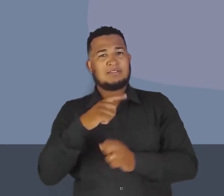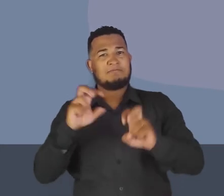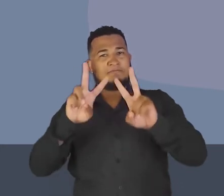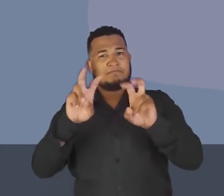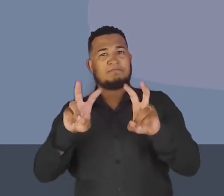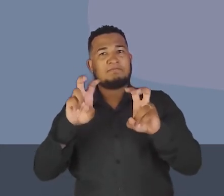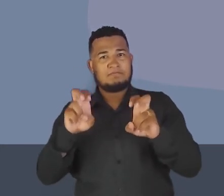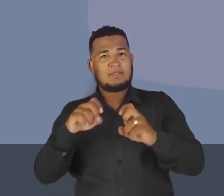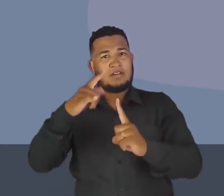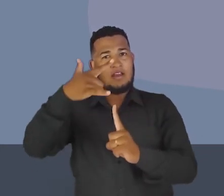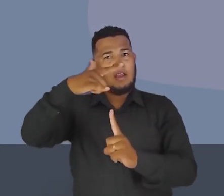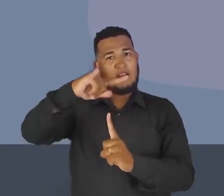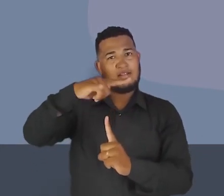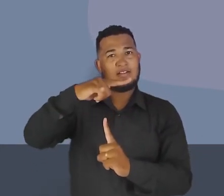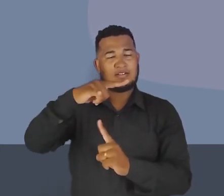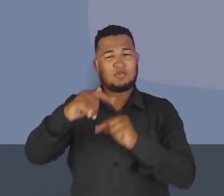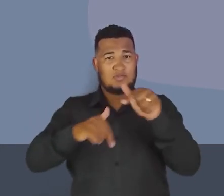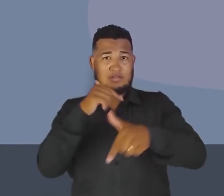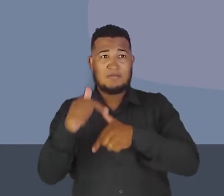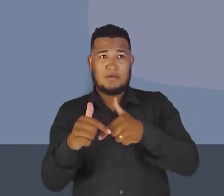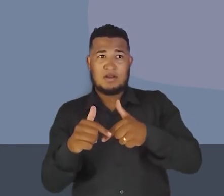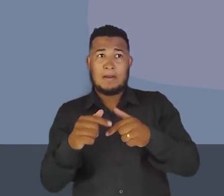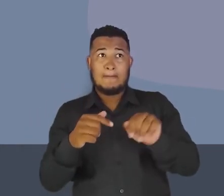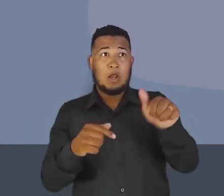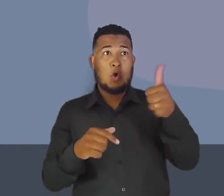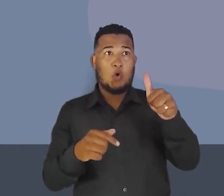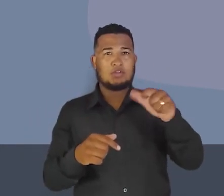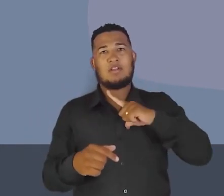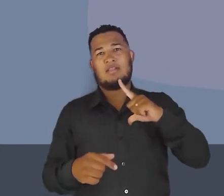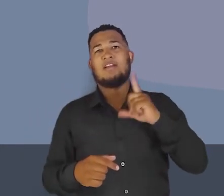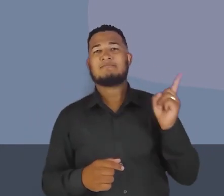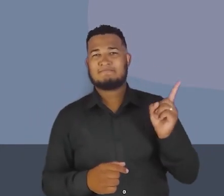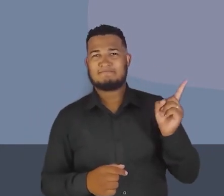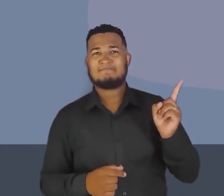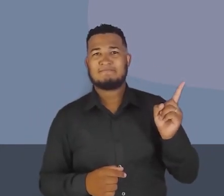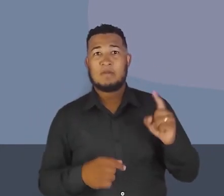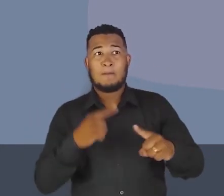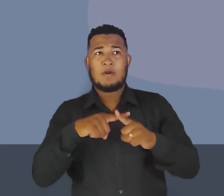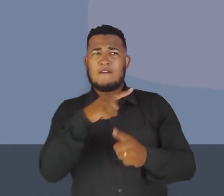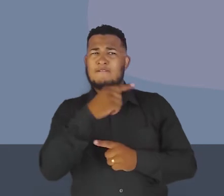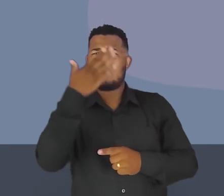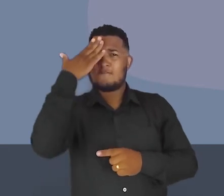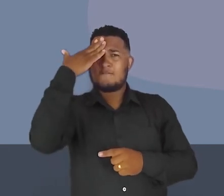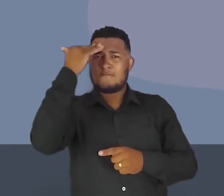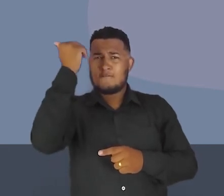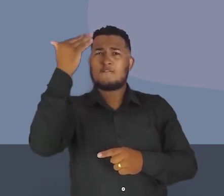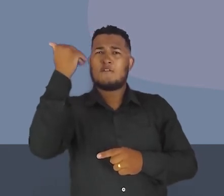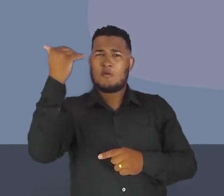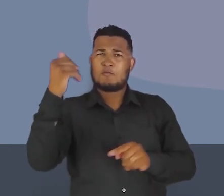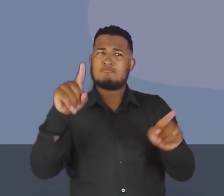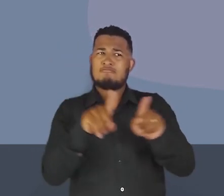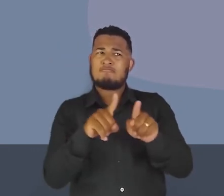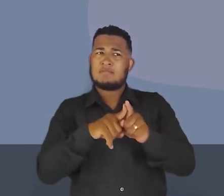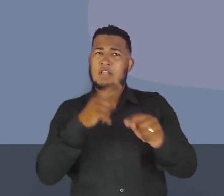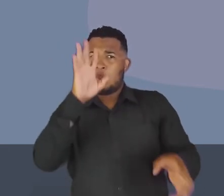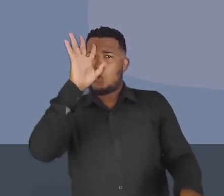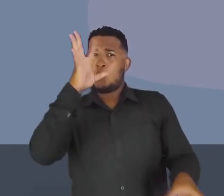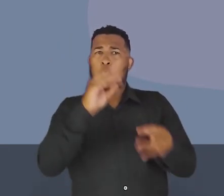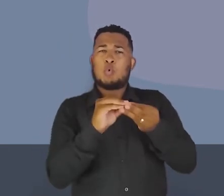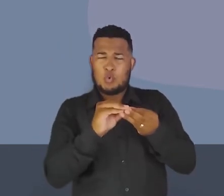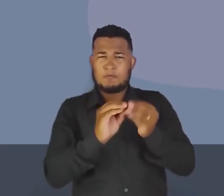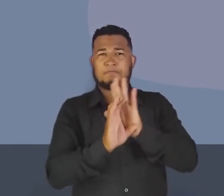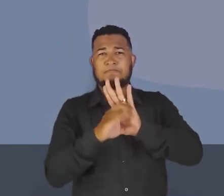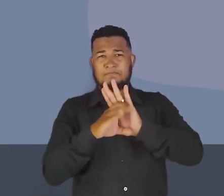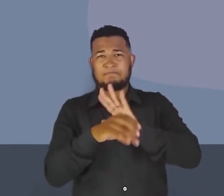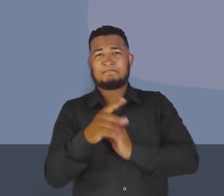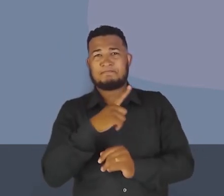coisa sobre a alienação do trabalho, em 11 essa tirinha cai, porque ela é muito famosa e ela resume muito bem a ideia que se quer